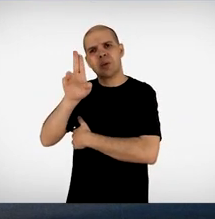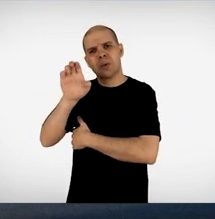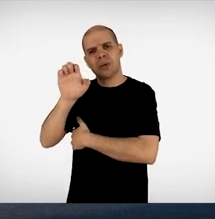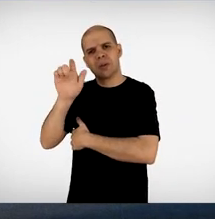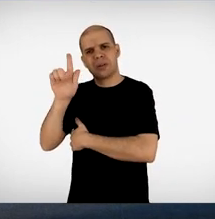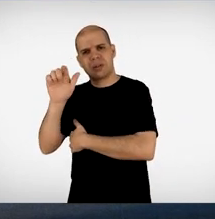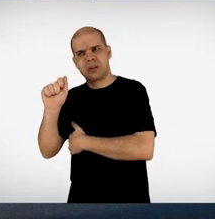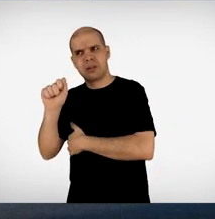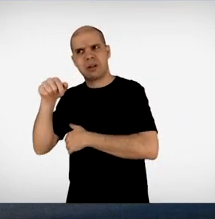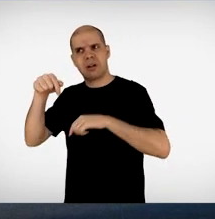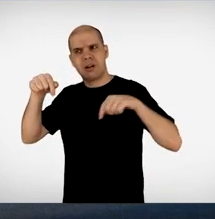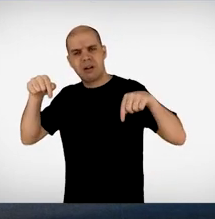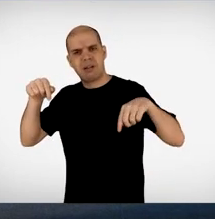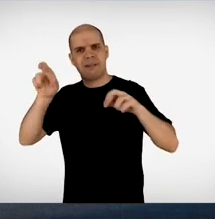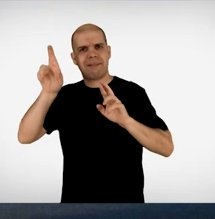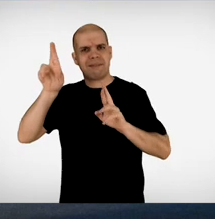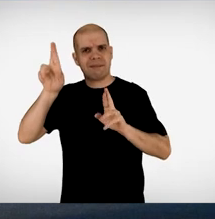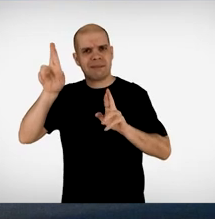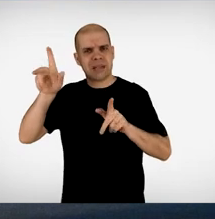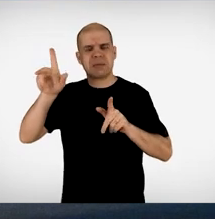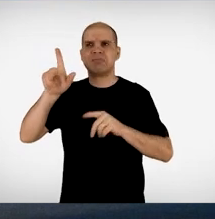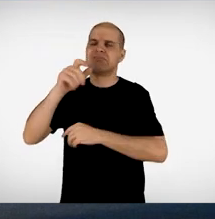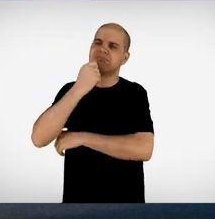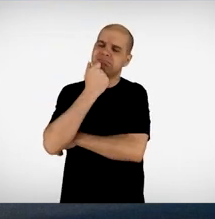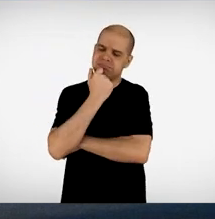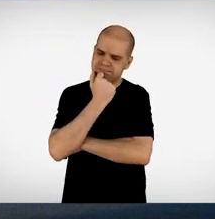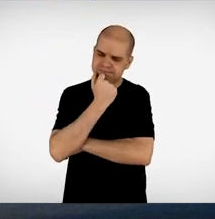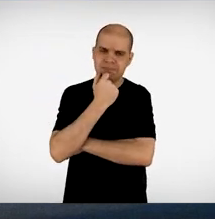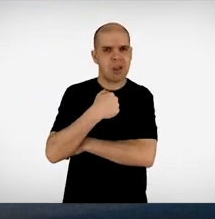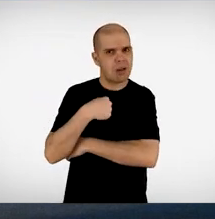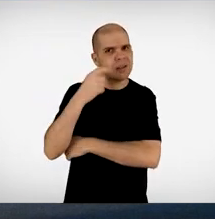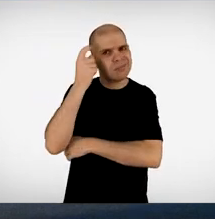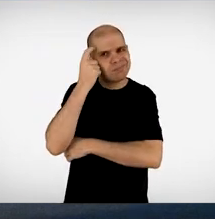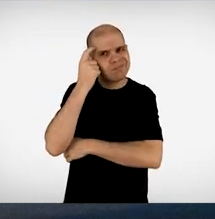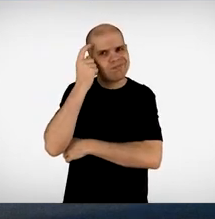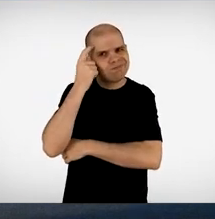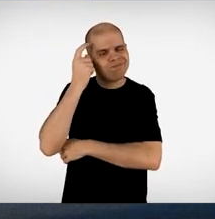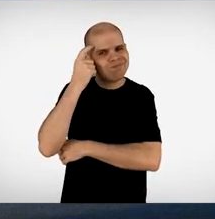porcaria, e eu ganhei porcaria por muitos anos. Hoje em dia eu estou melhorzinha.